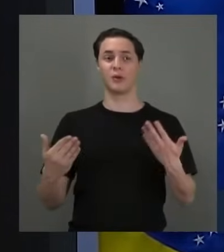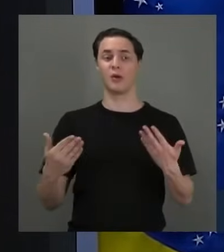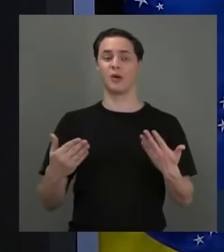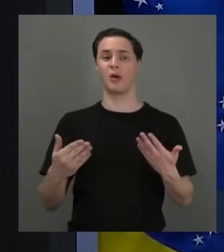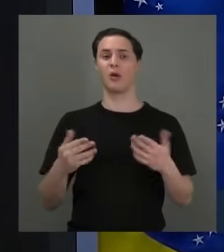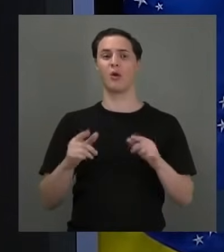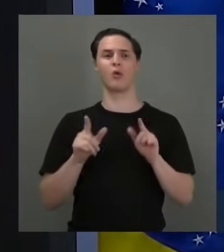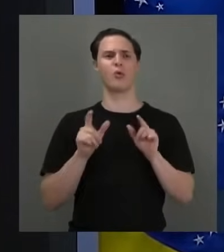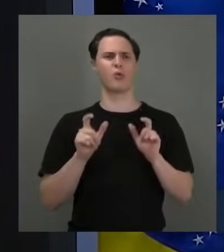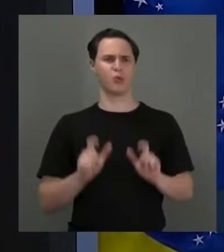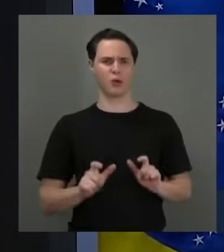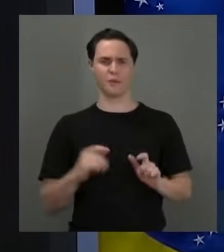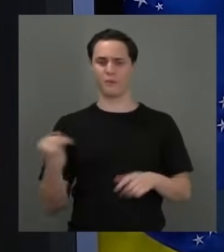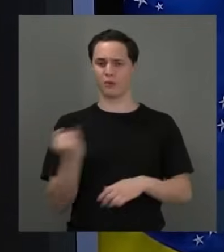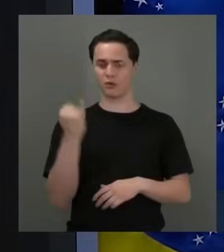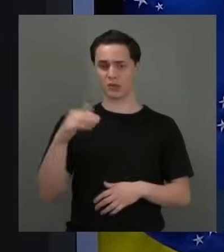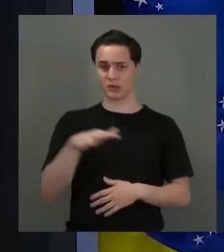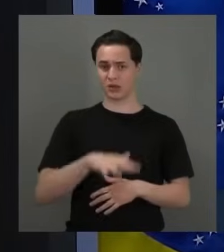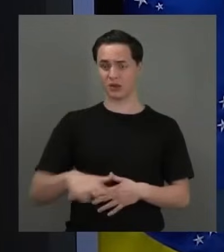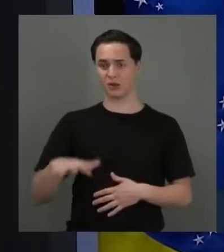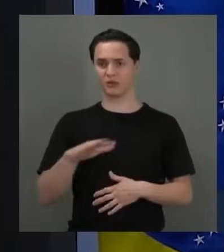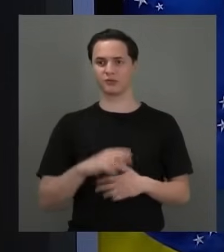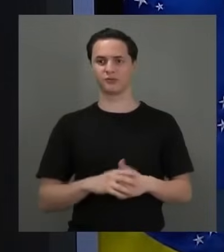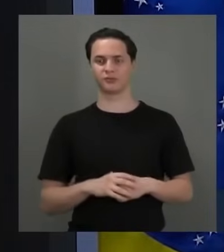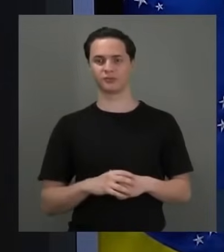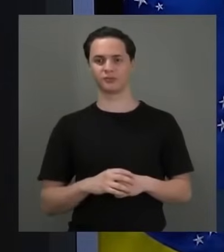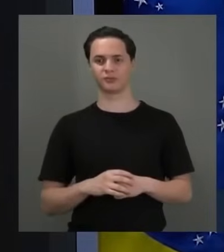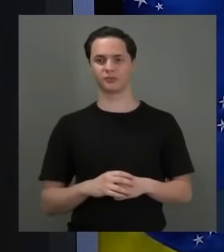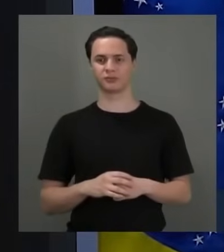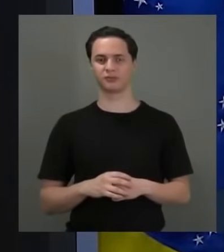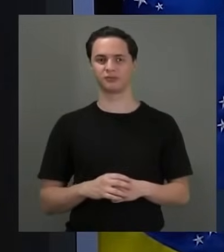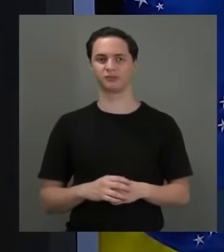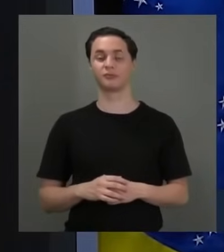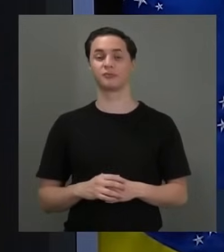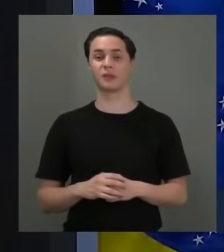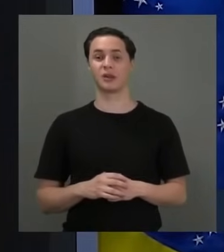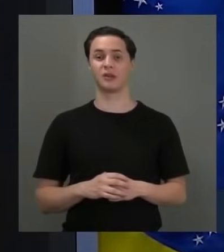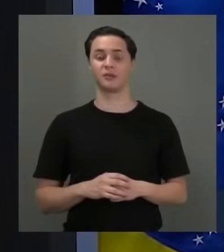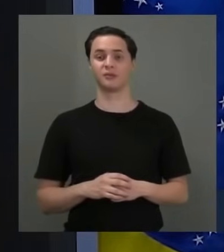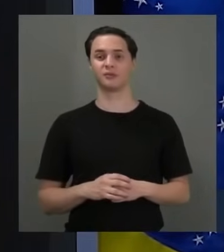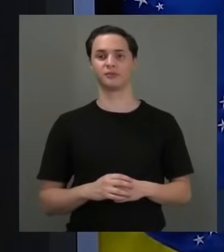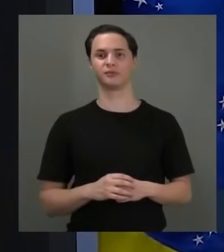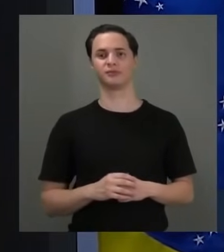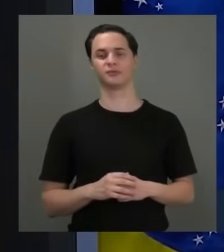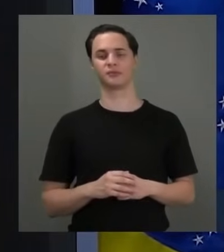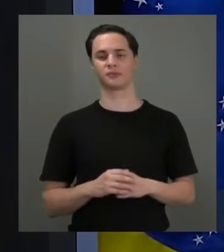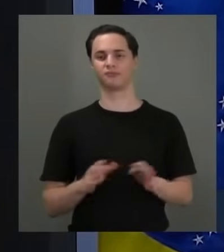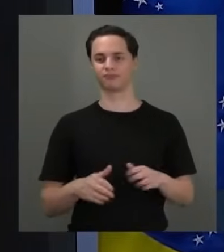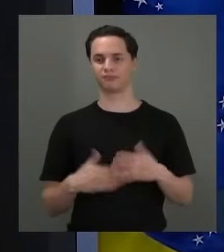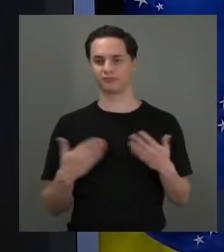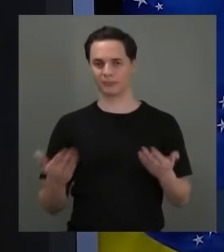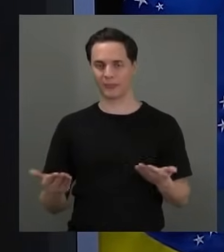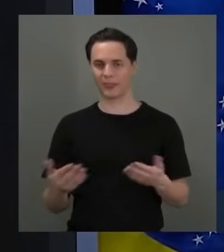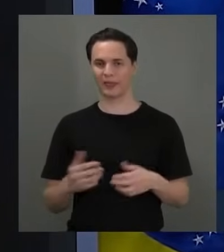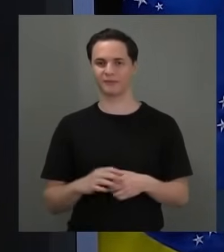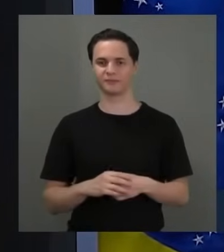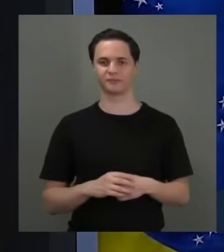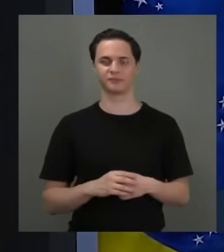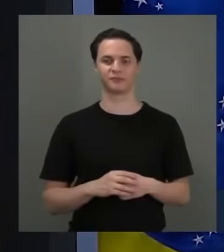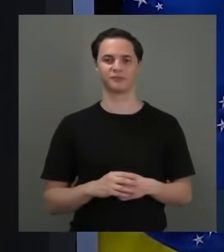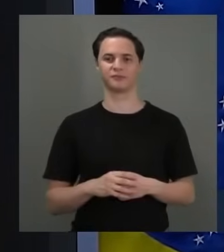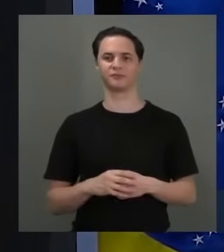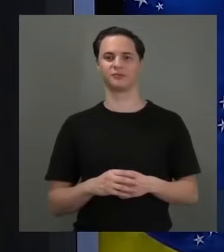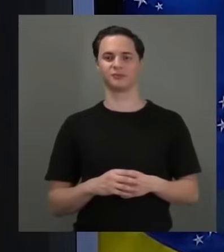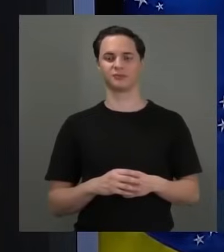estados, para os municípios. Vamos falar de cada uma dessas partes. Em termos de descomplicar, reduzir a